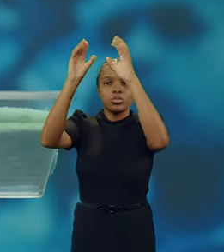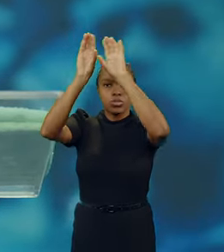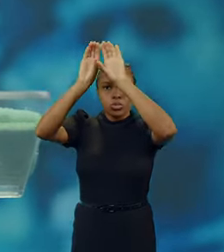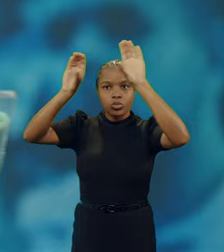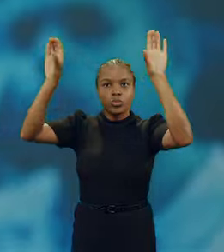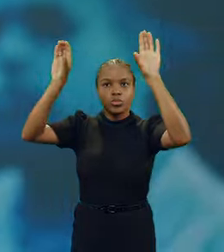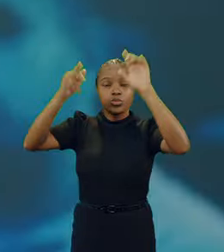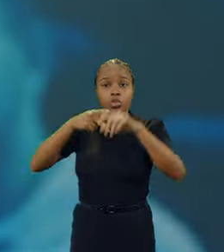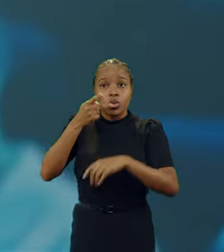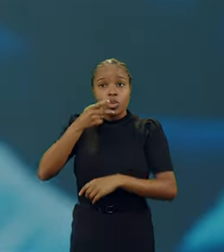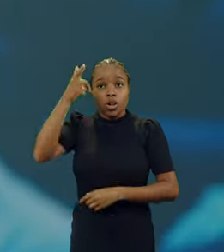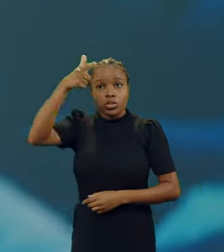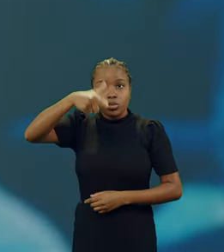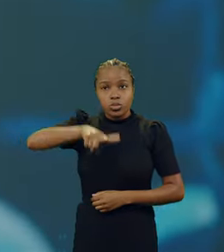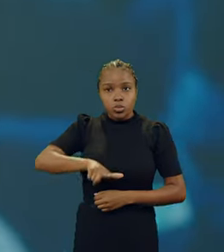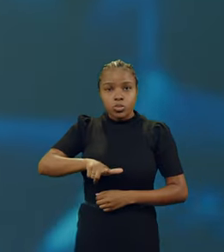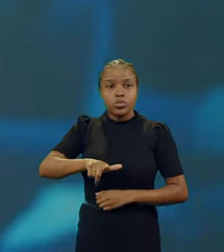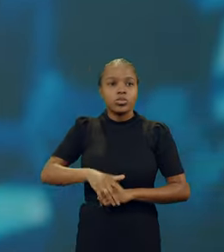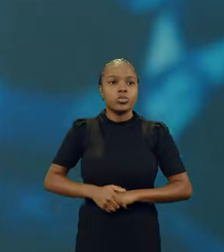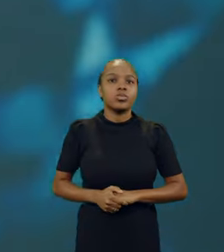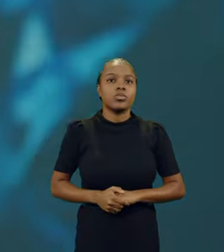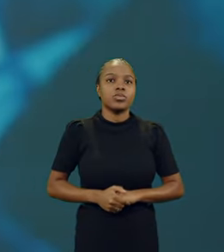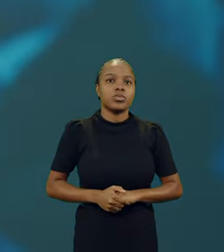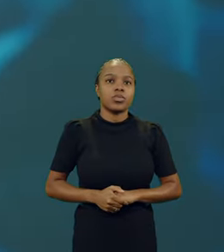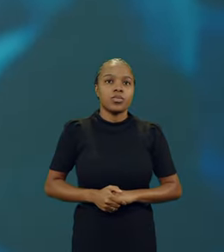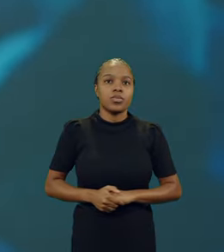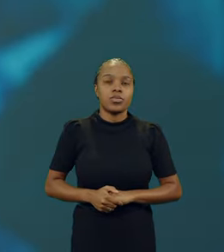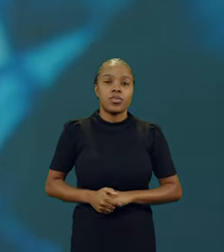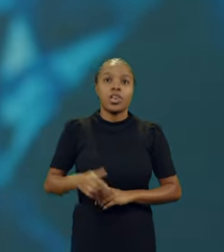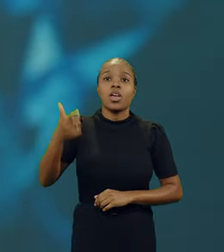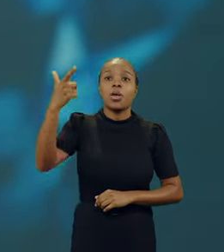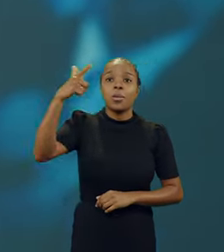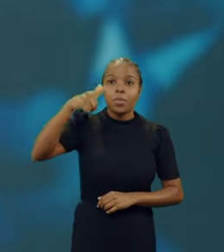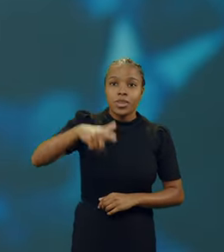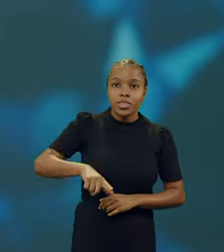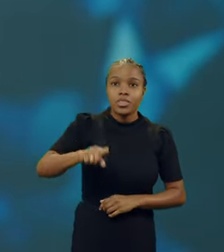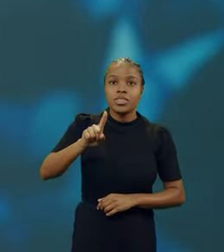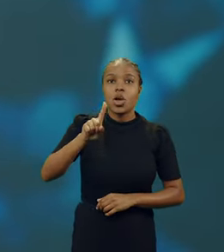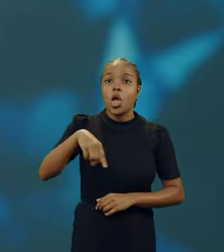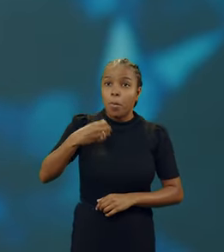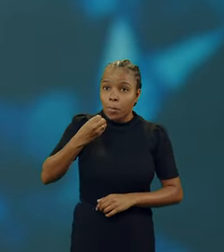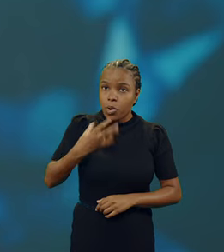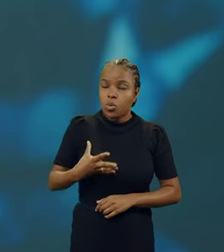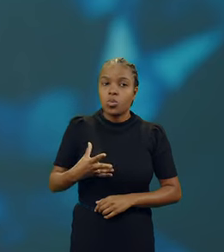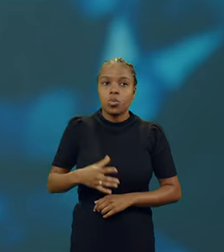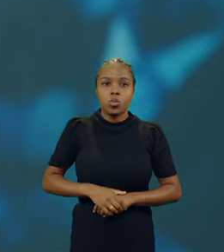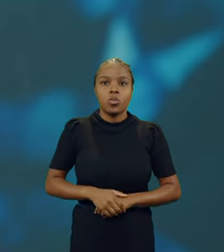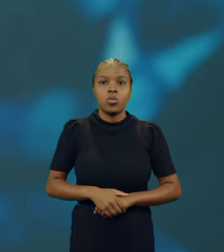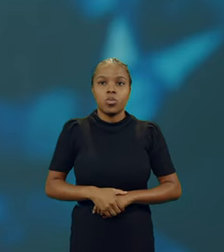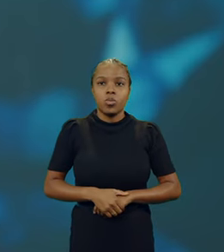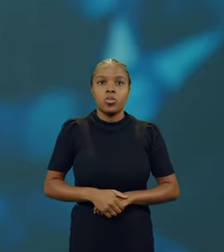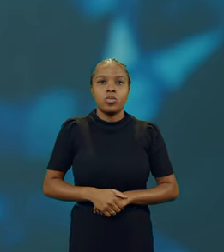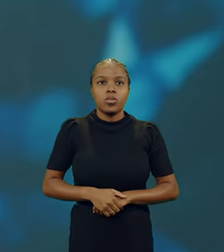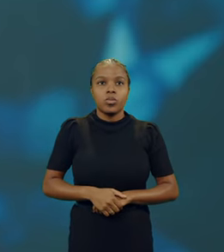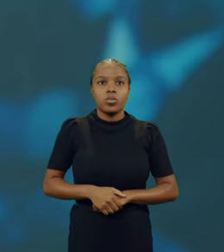Eu vou repetir. A repetição é didática.